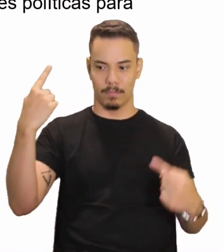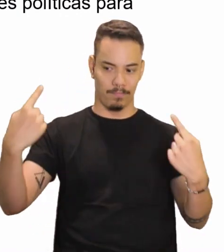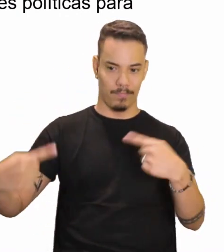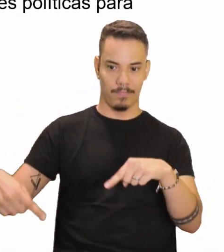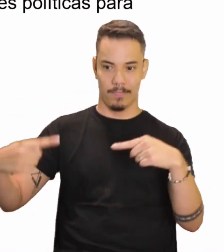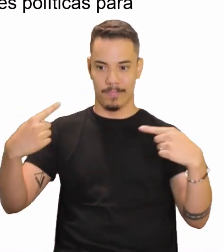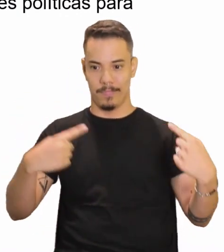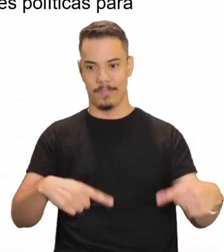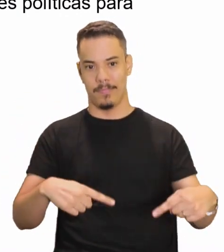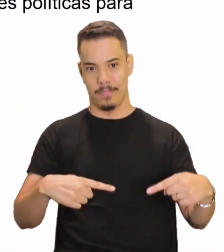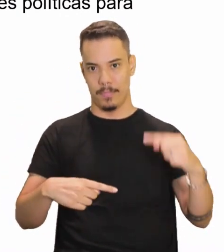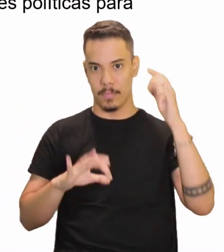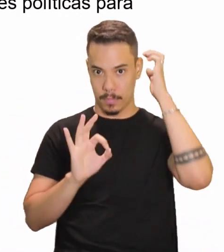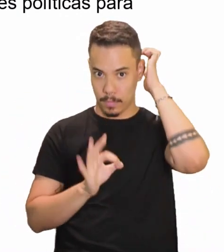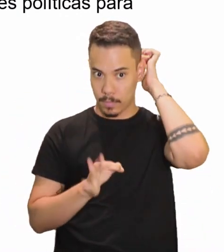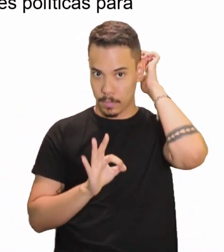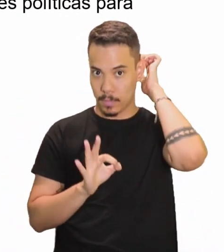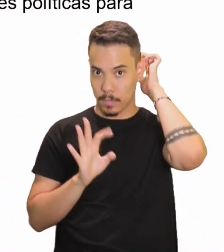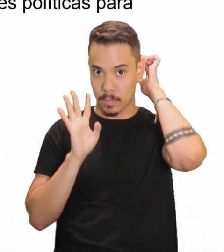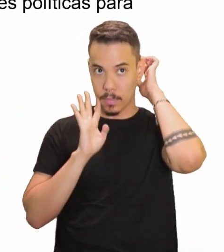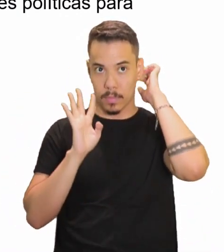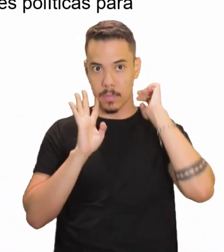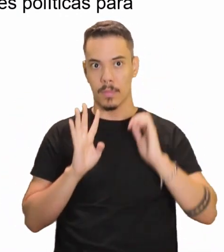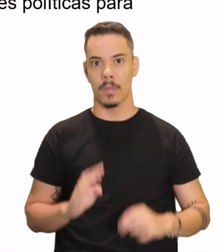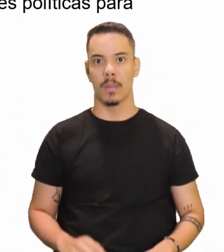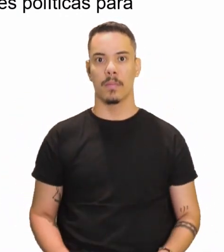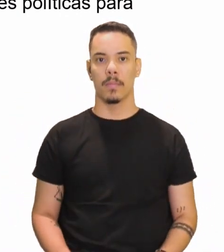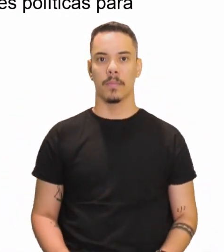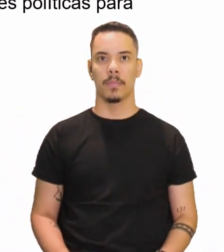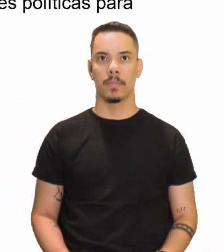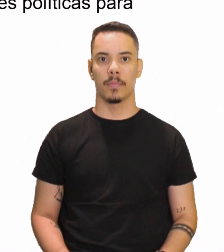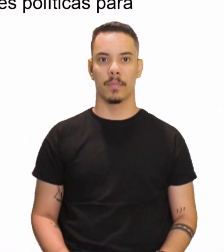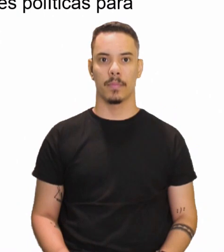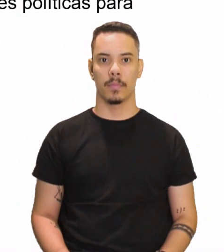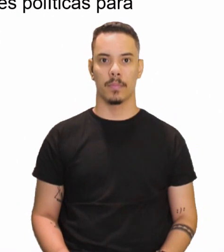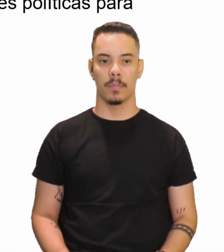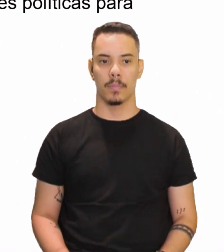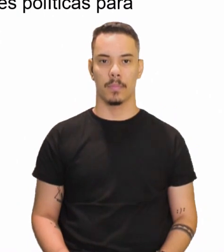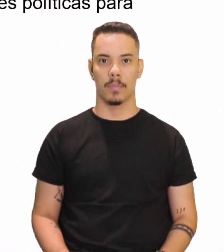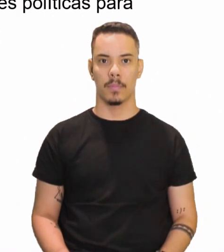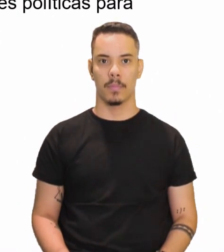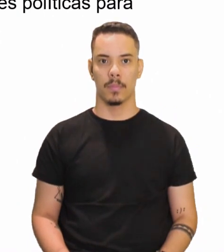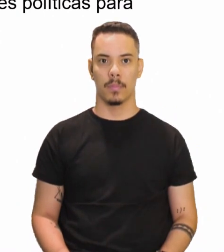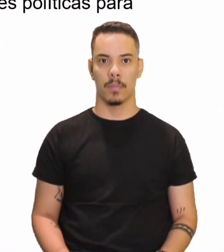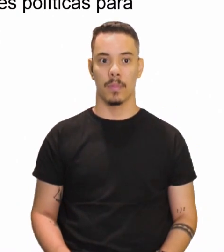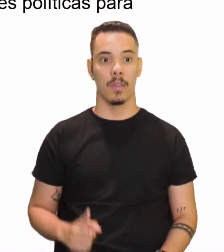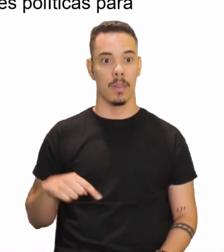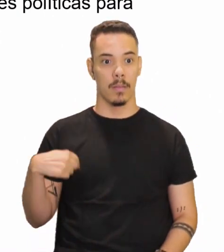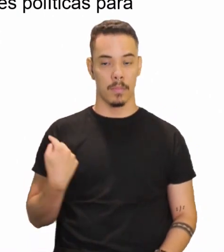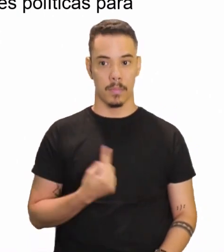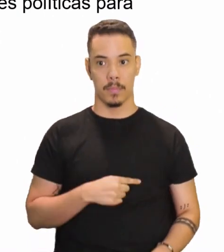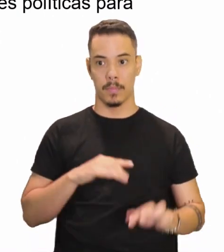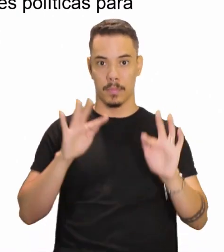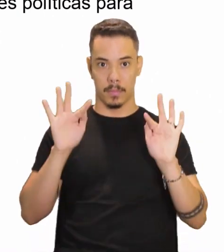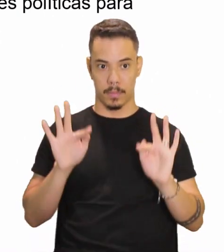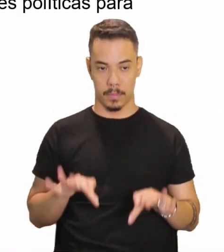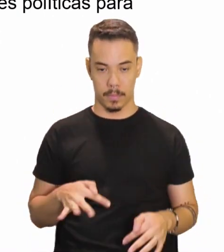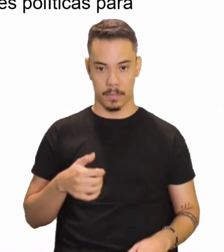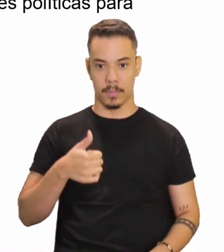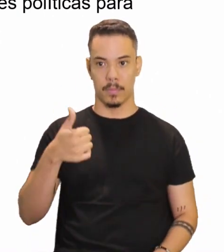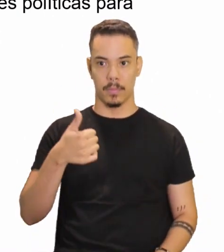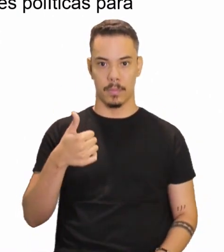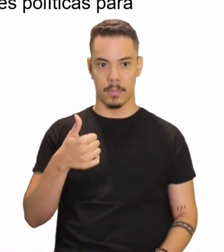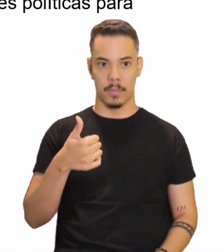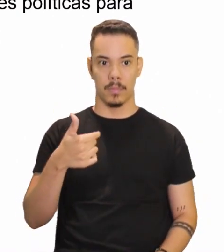com VG belezinha para a gente né encerrou aqui a